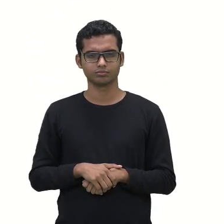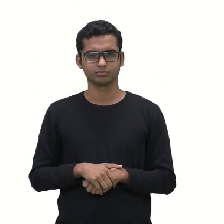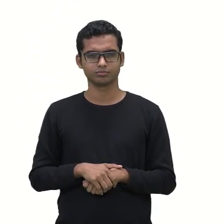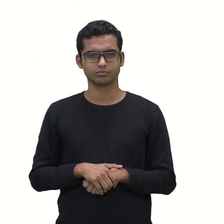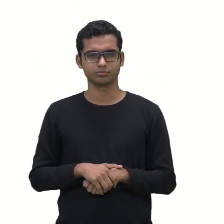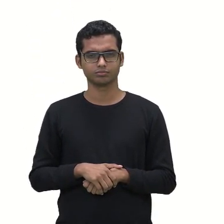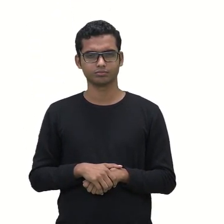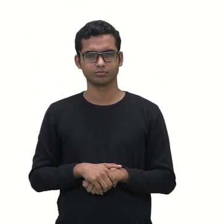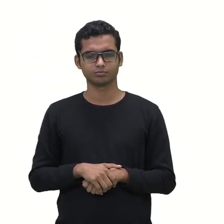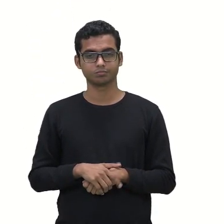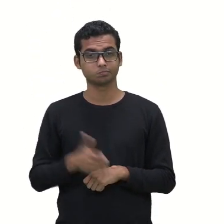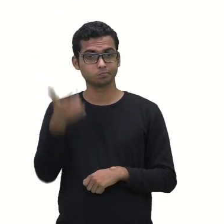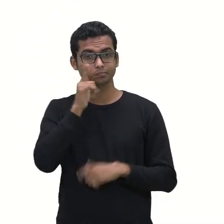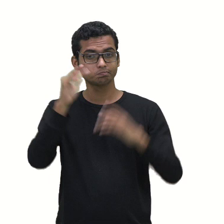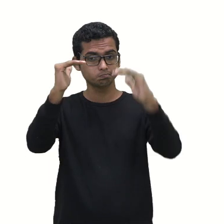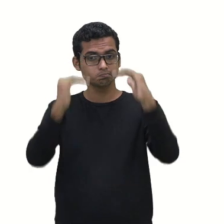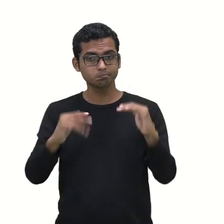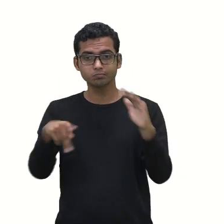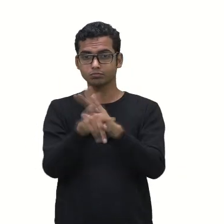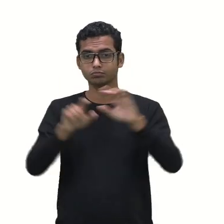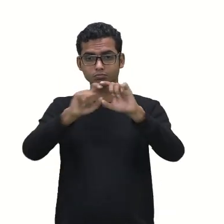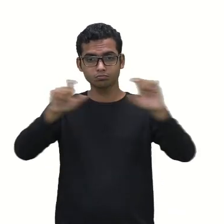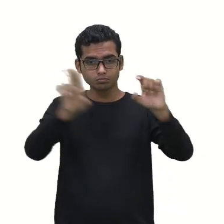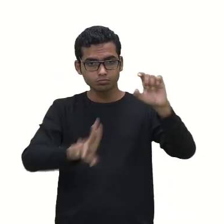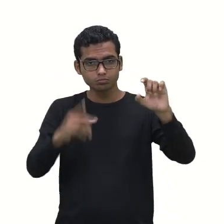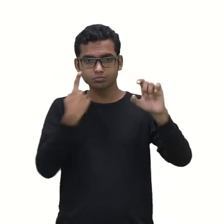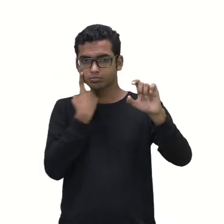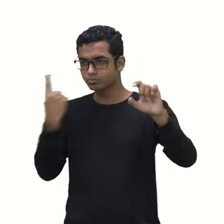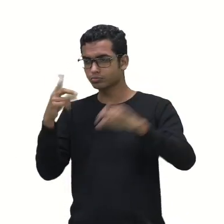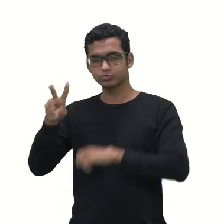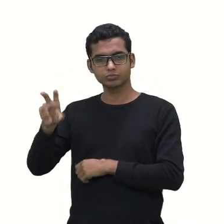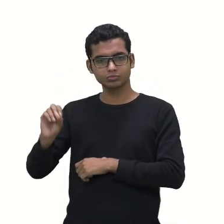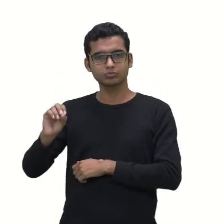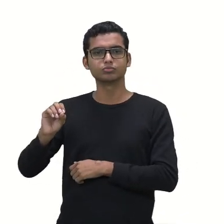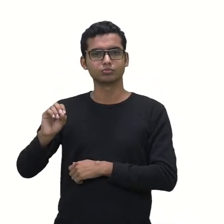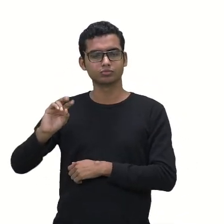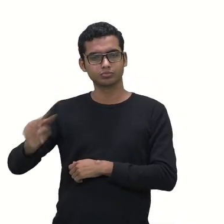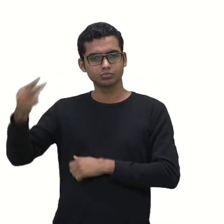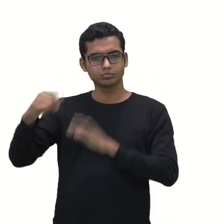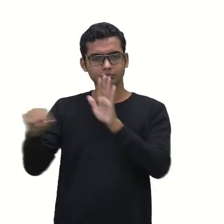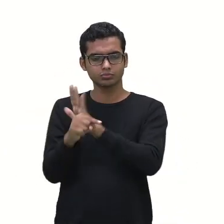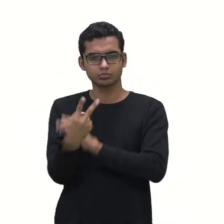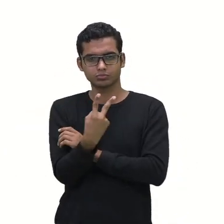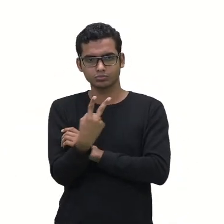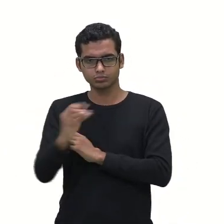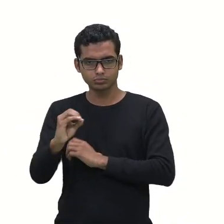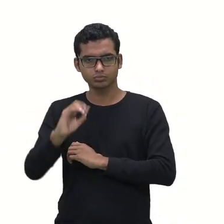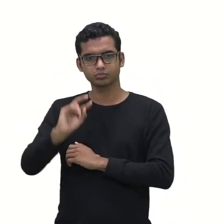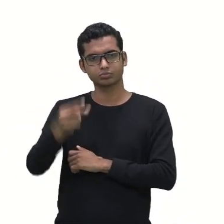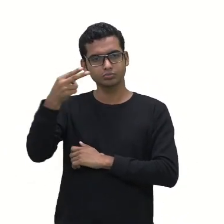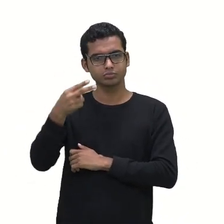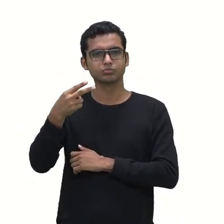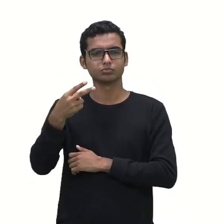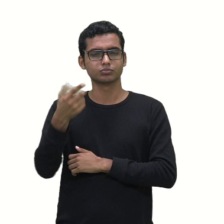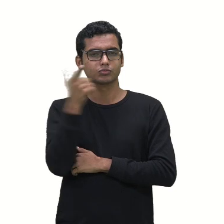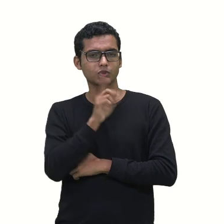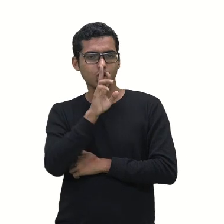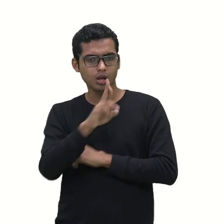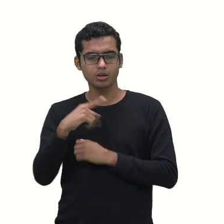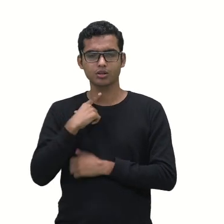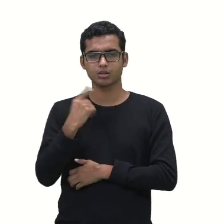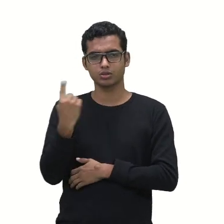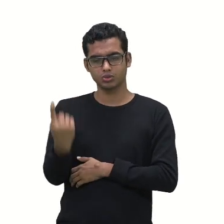aí, aplicamos mais uma vez aqui 50 ao quadrado menos 20 ao quadrado, resultou então em